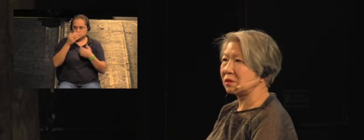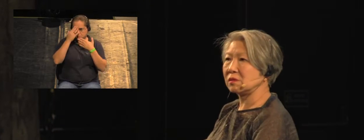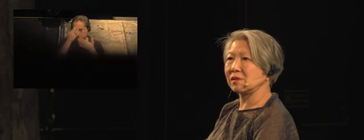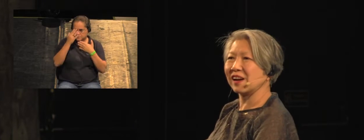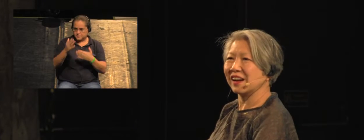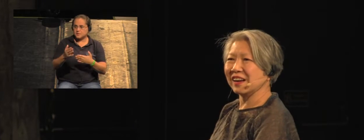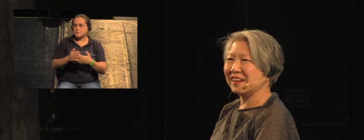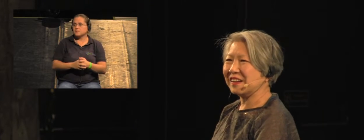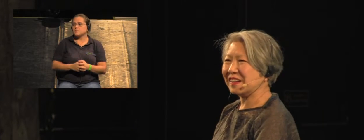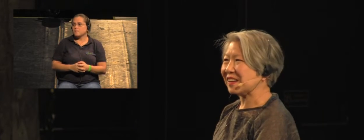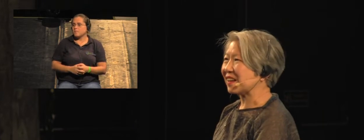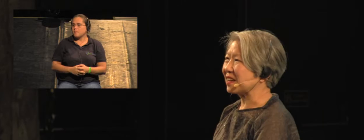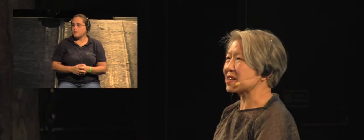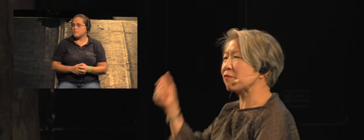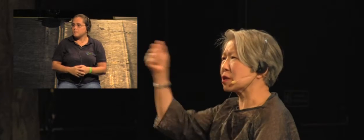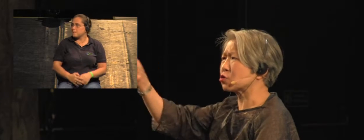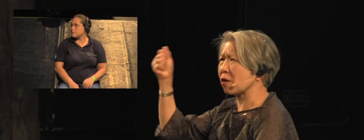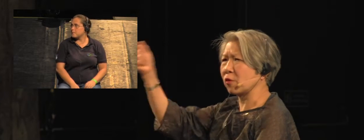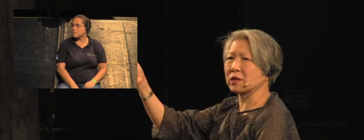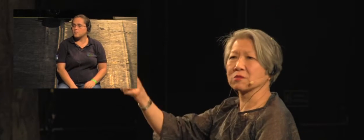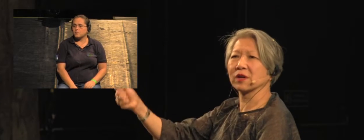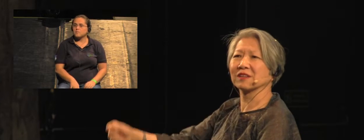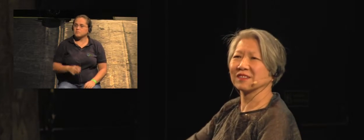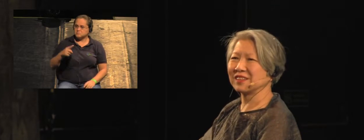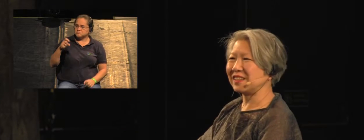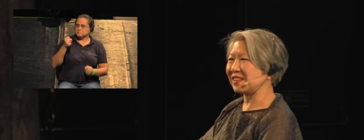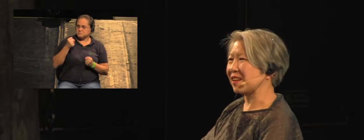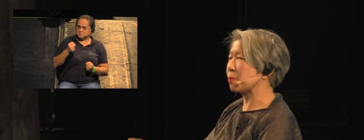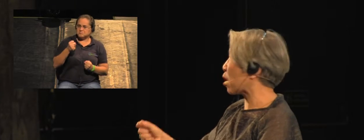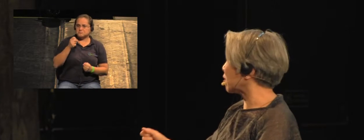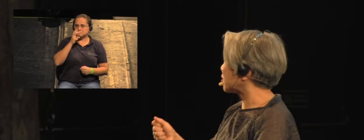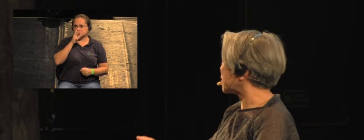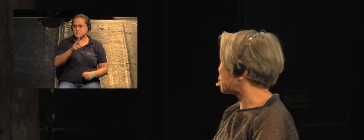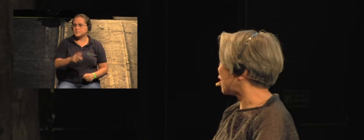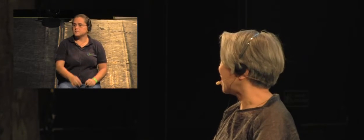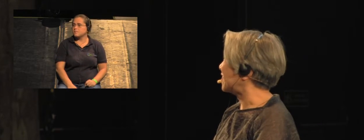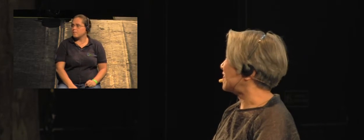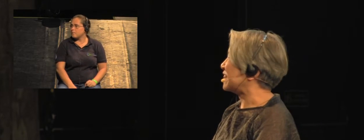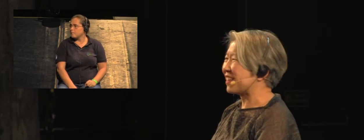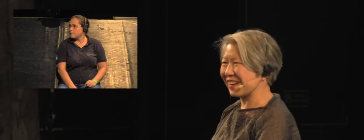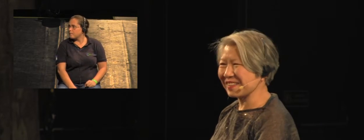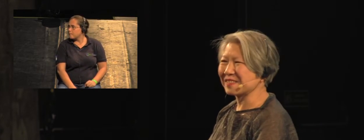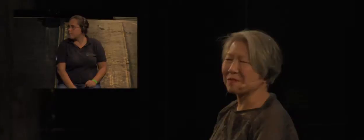forte. Muito obrigado. Isso, vocês tiveram uma voz fortes.